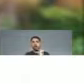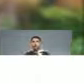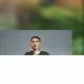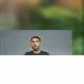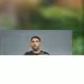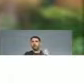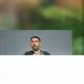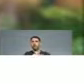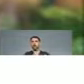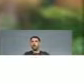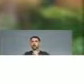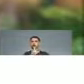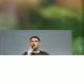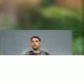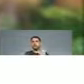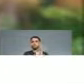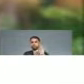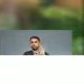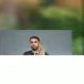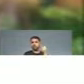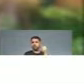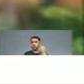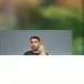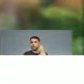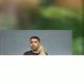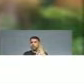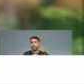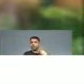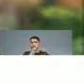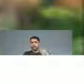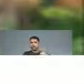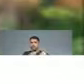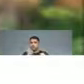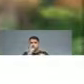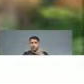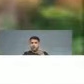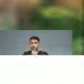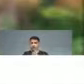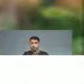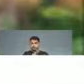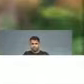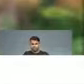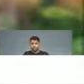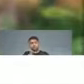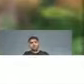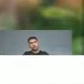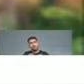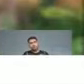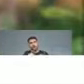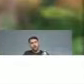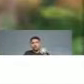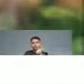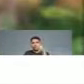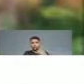declarar como atividade econômica é o nosso formalizando aí a formalização da atividade econômica e criando uso da Terra seria estrutura